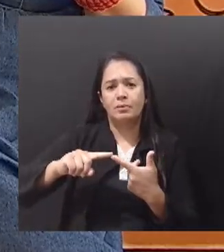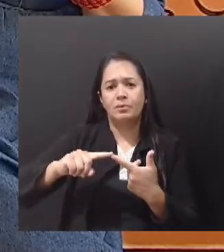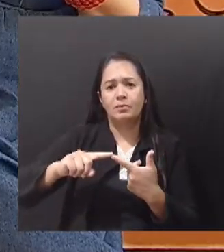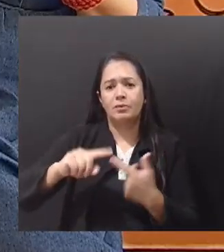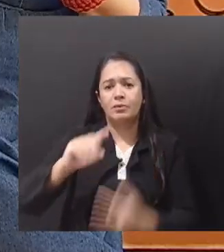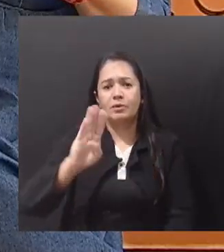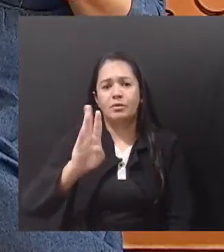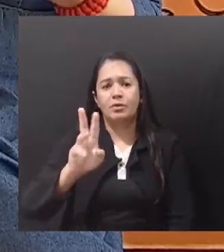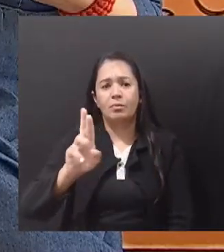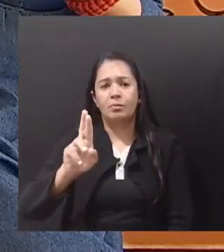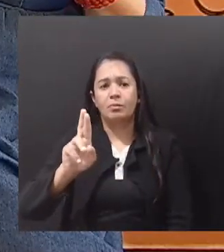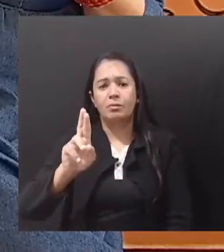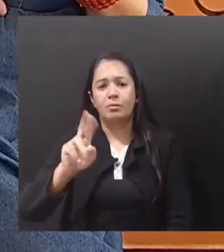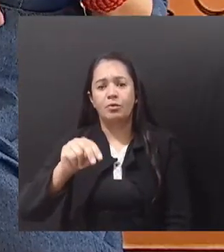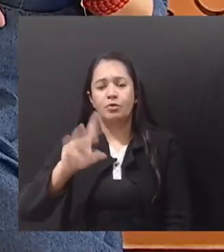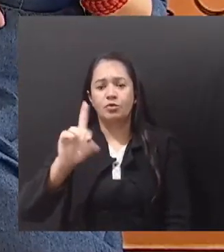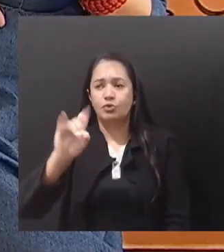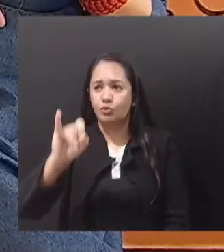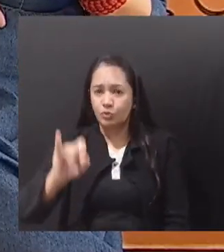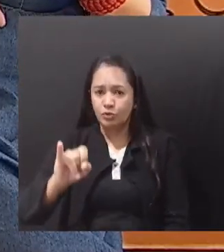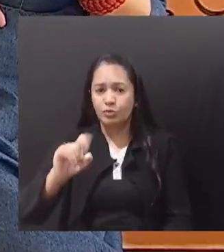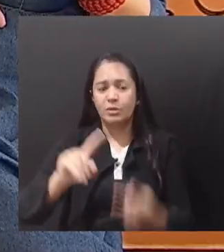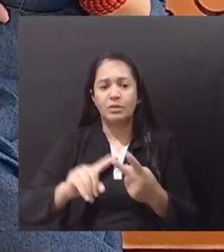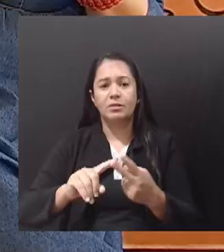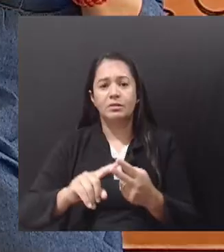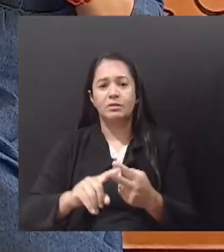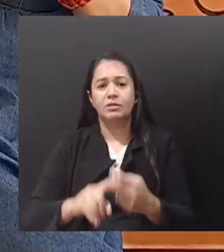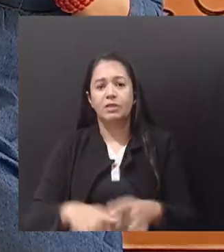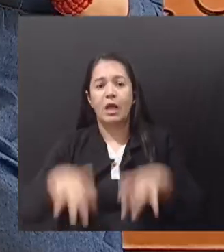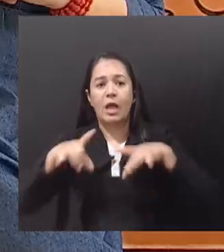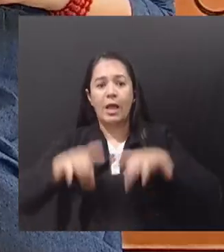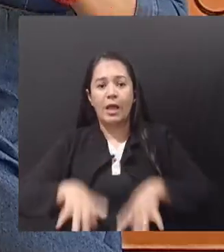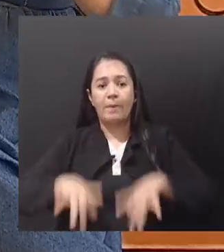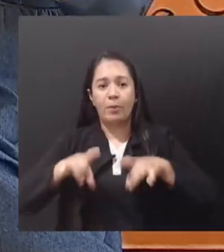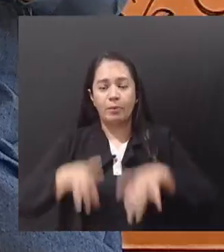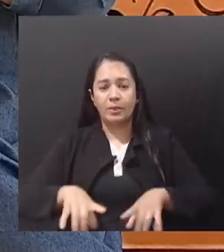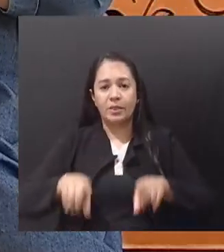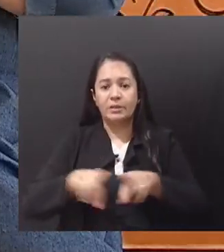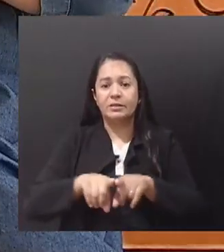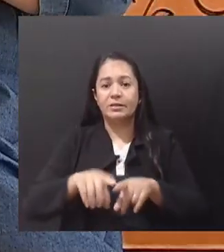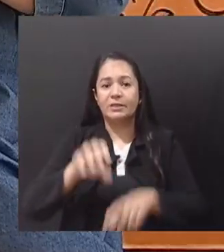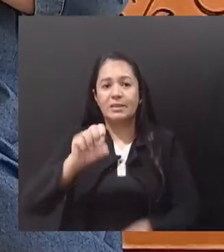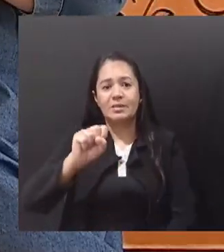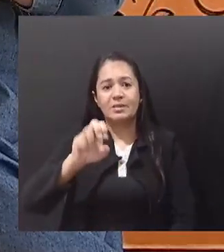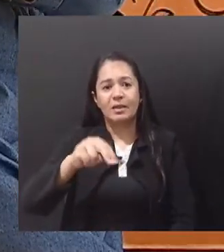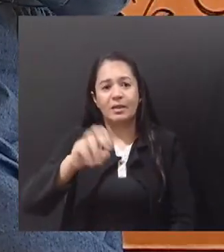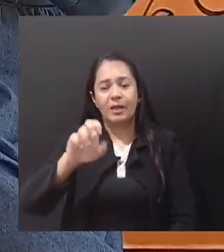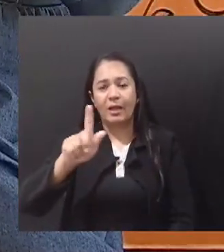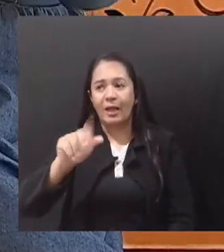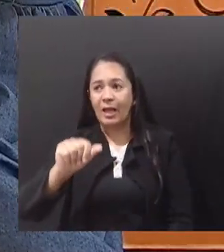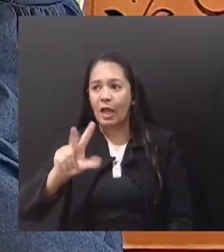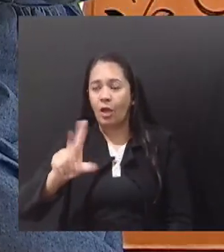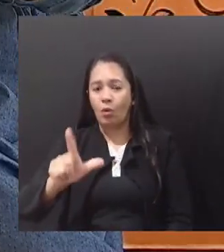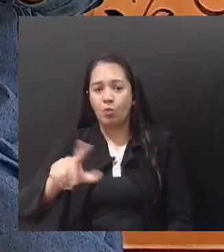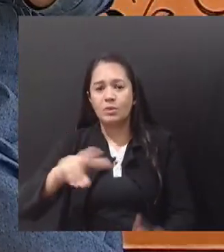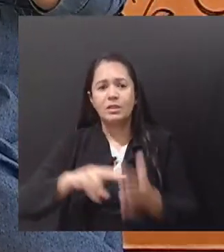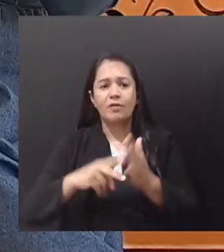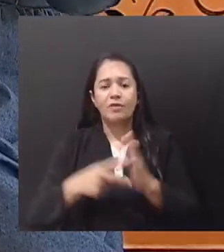é isso? Burundi, República Democrática do Congo e no Senegal. Isso significa o quê? Que